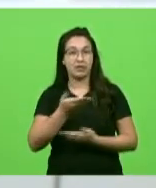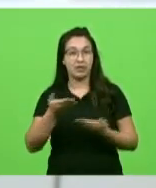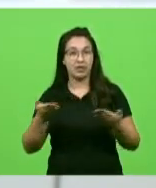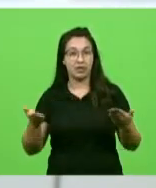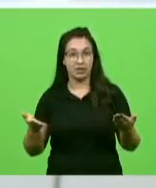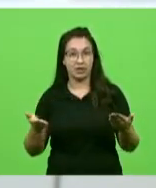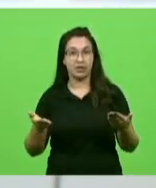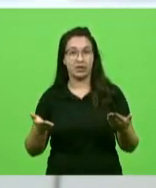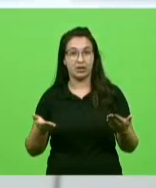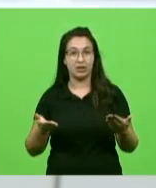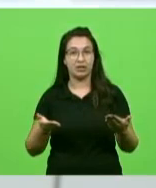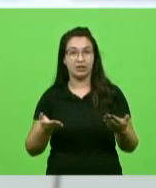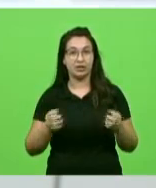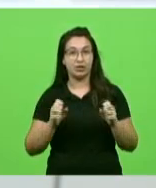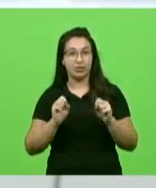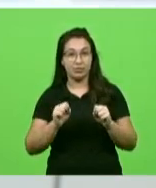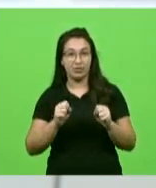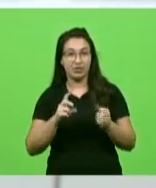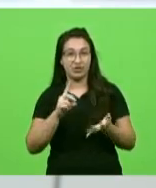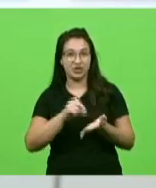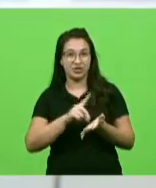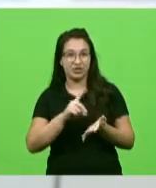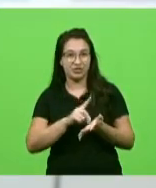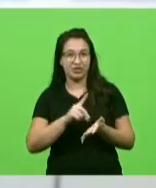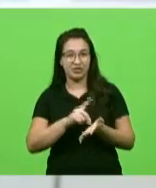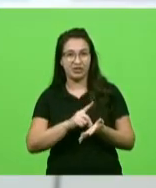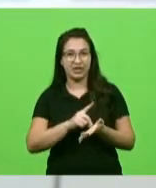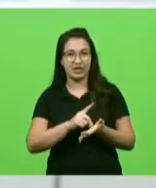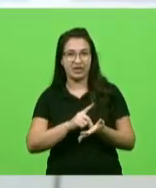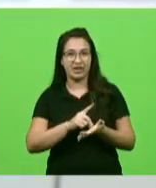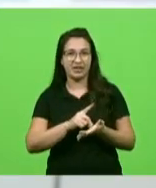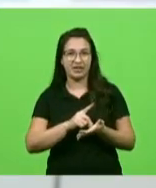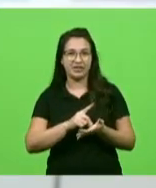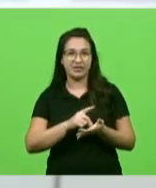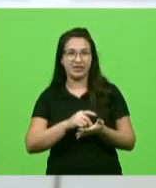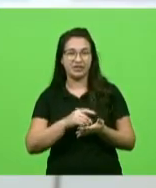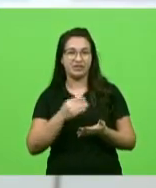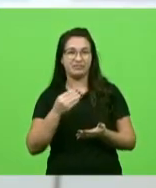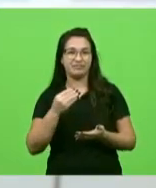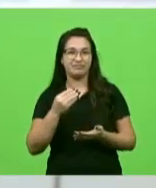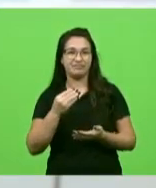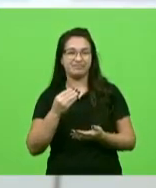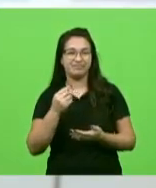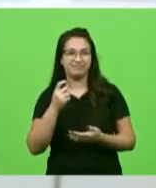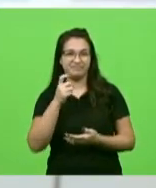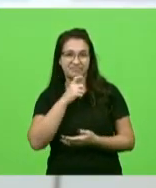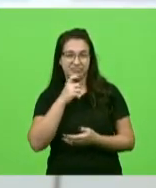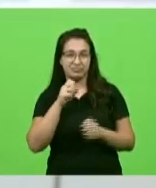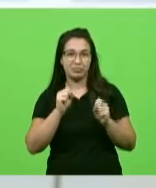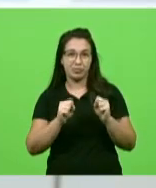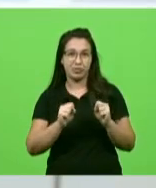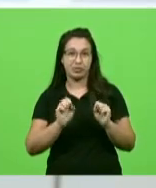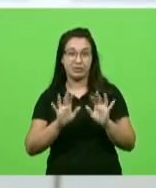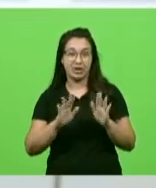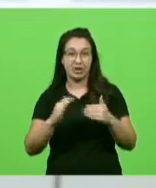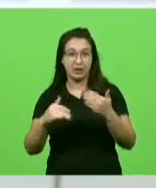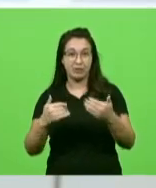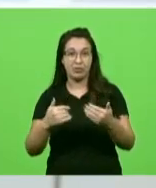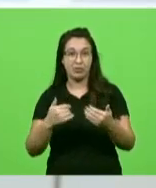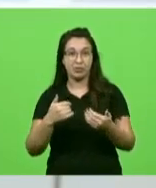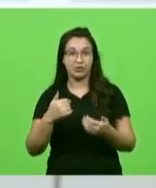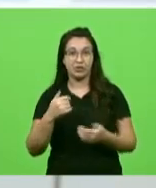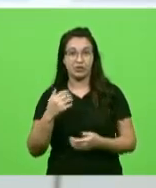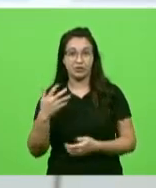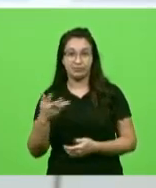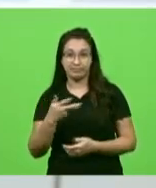tropeça na verdade mas a maioria deles se levanta e sai correndo como se nada tivesse acontecido